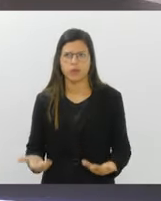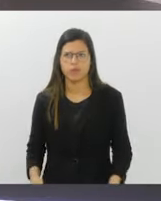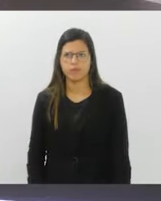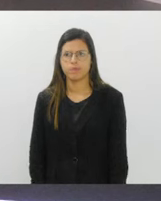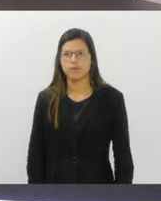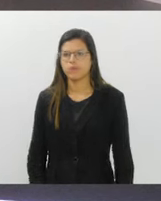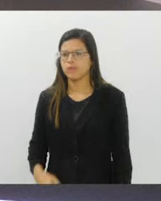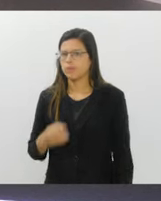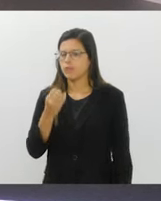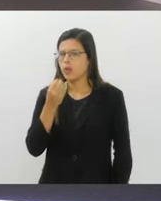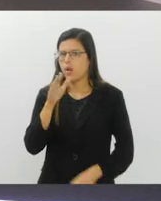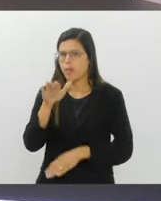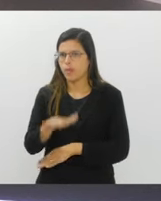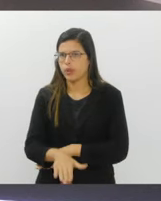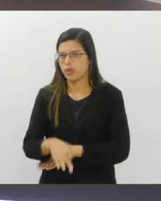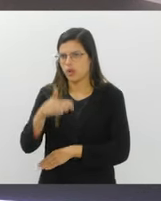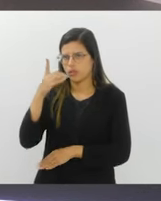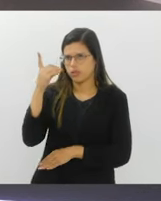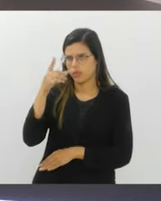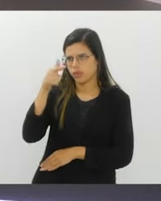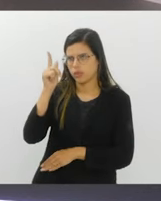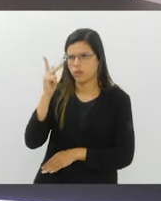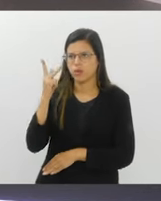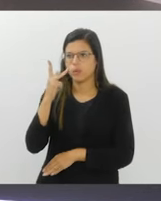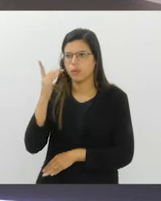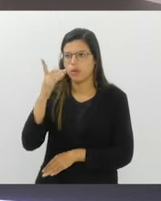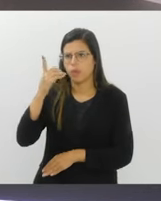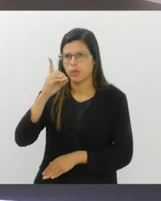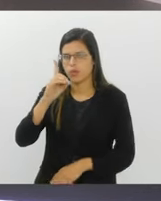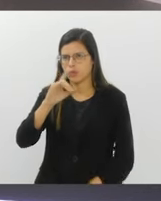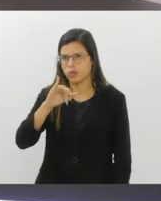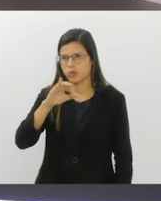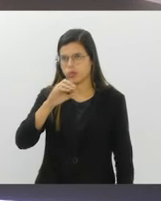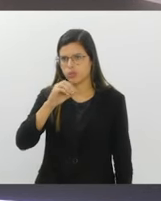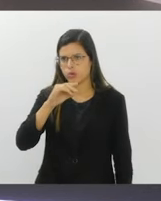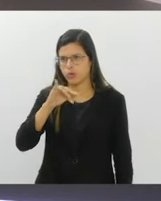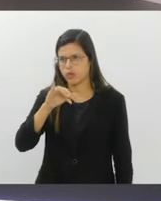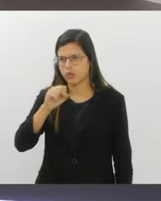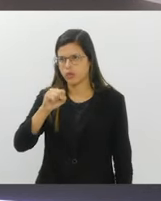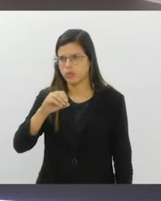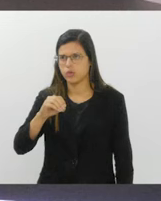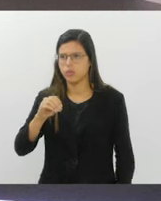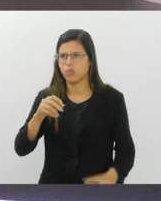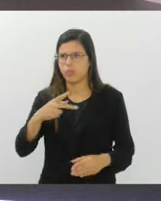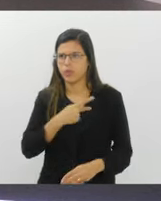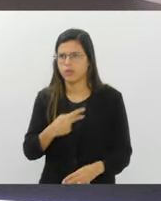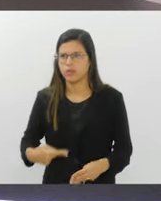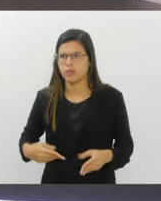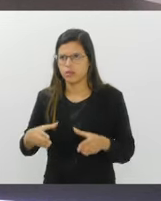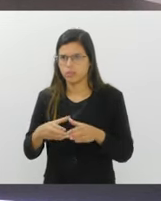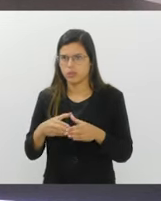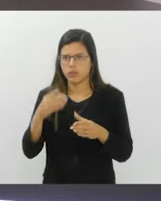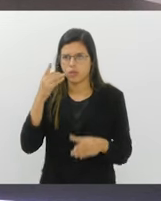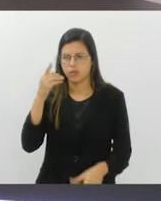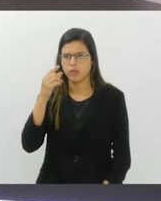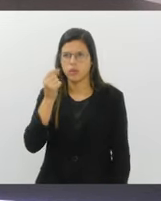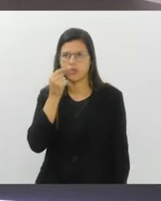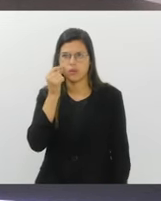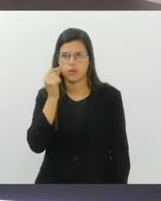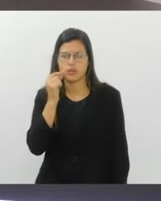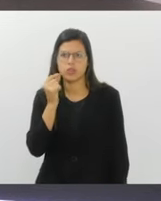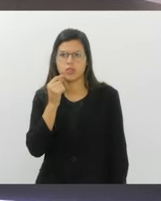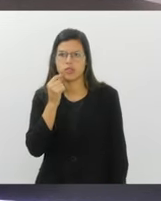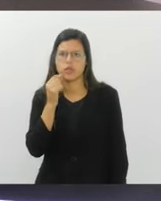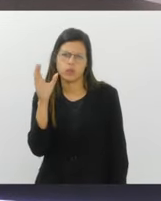tarde, deputado Luiz Paulo, deputado Dionísio Lins, presidente das duas comissões, deputado Ratinho, senhoras e senhores, eu vou